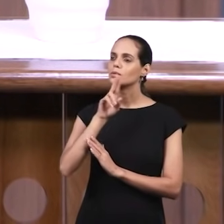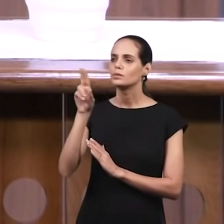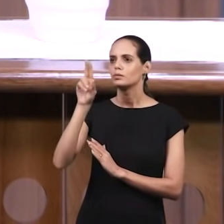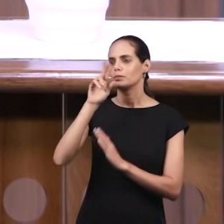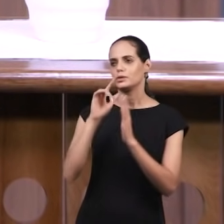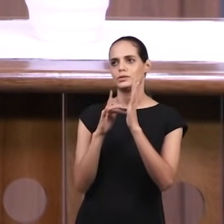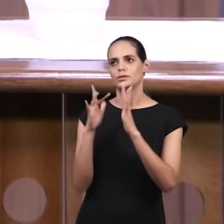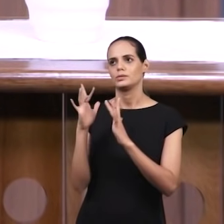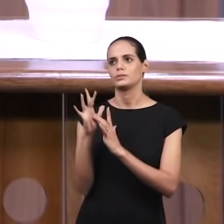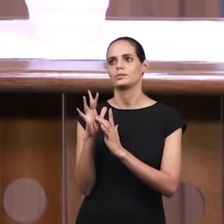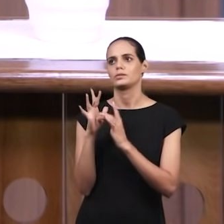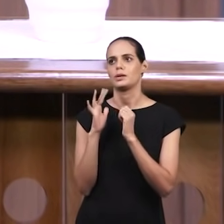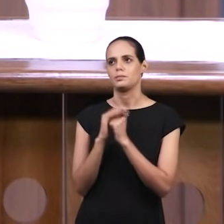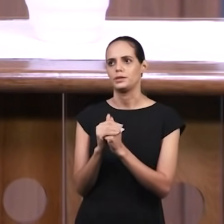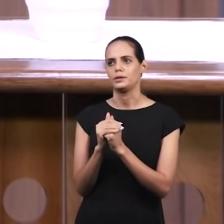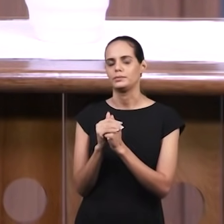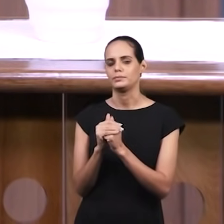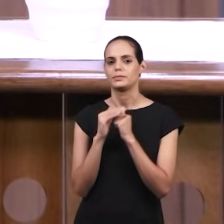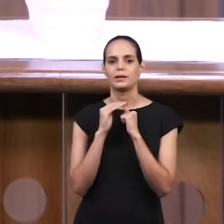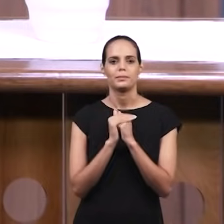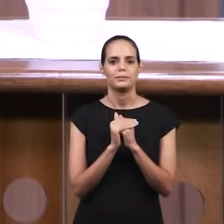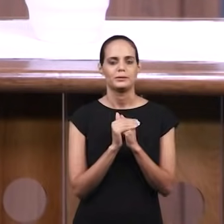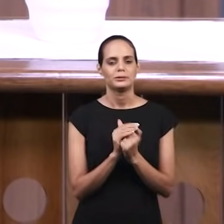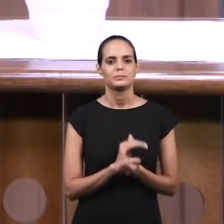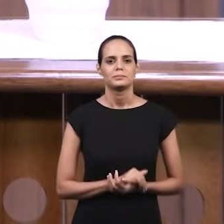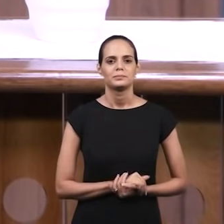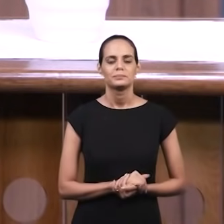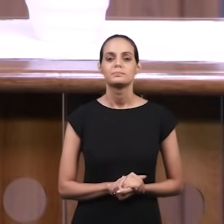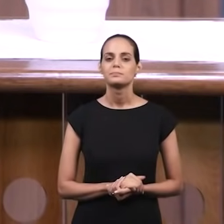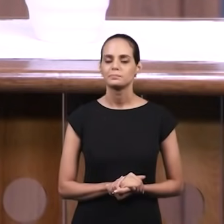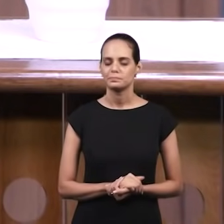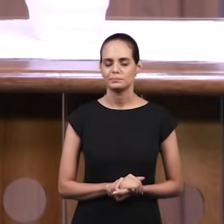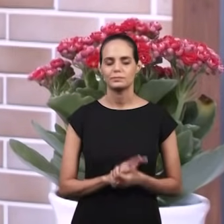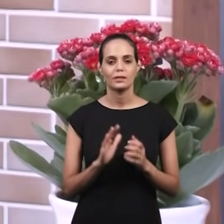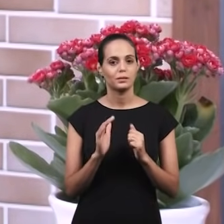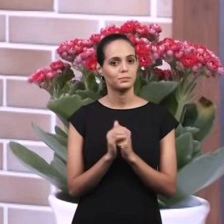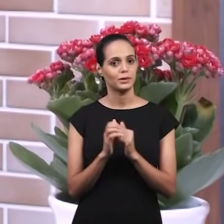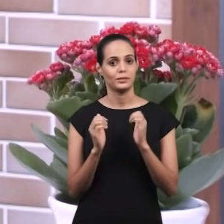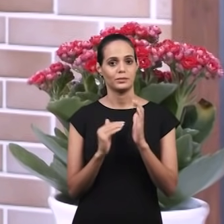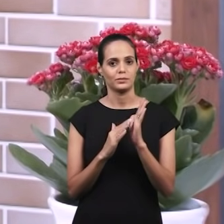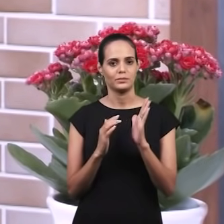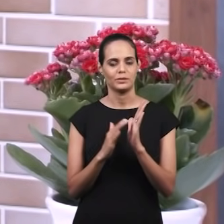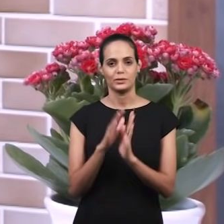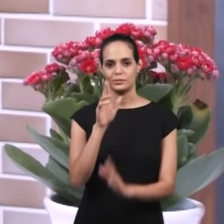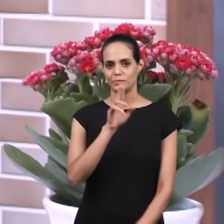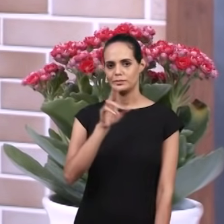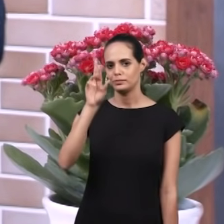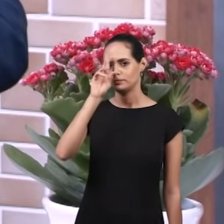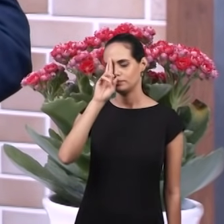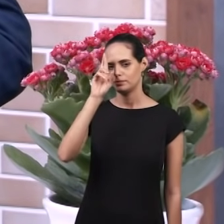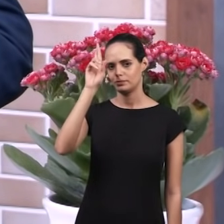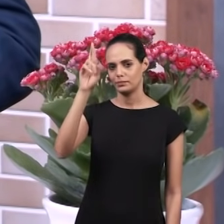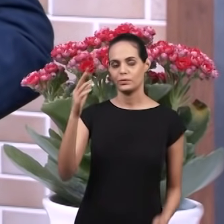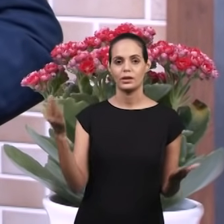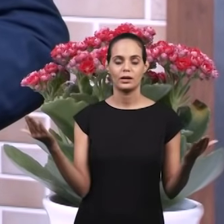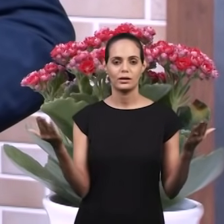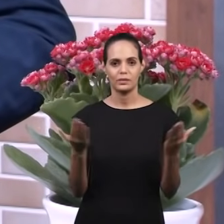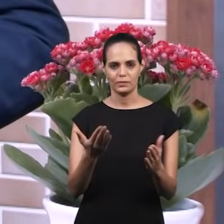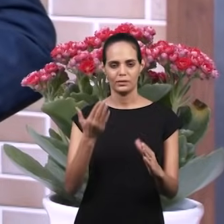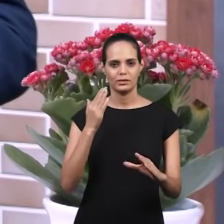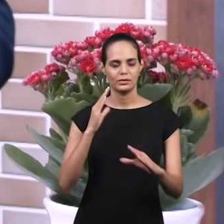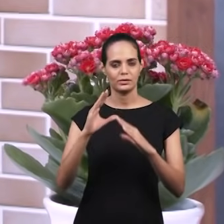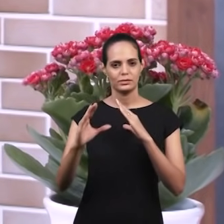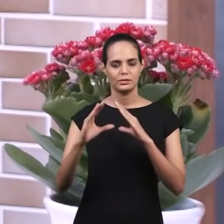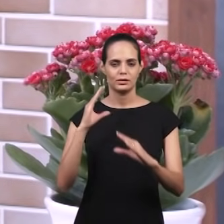fazemos, em nome do Senhor Jesus. Amém. Amém, louvado seja o Senhor, nós vamos cantar um louvor agora.